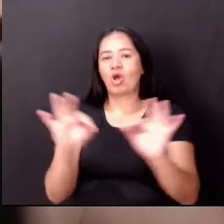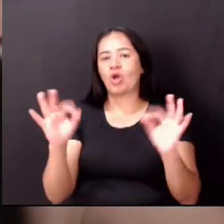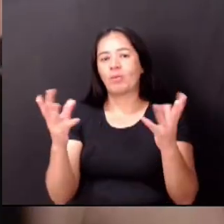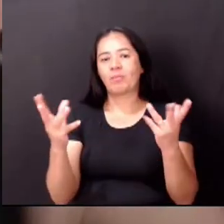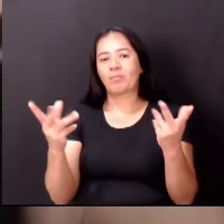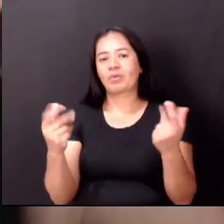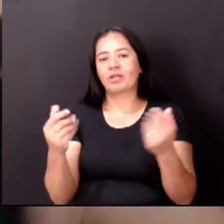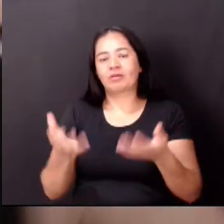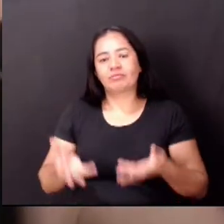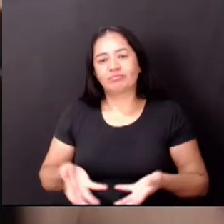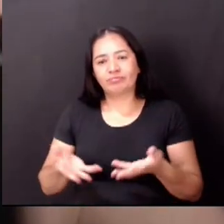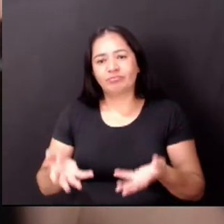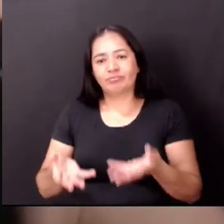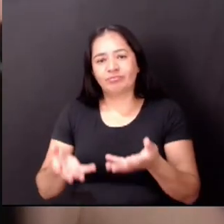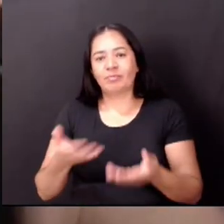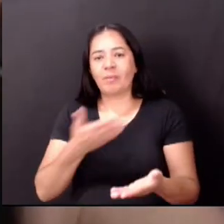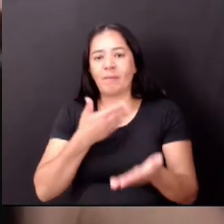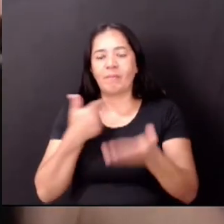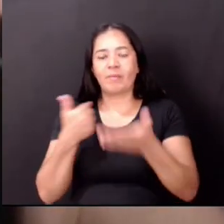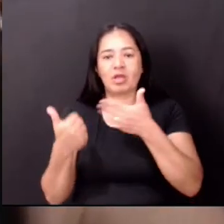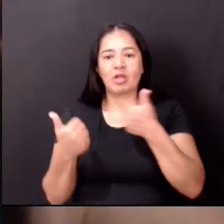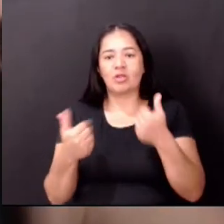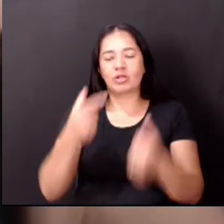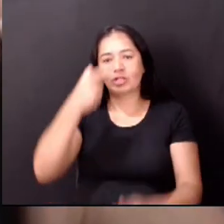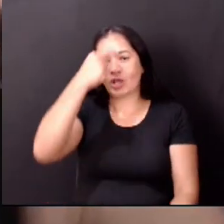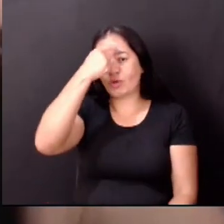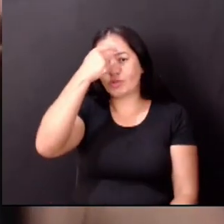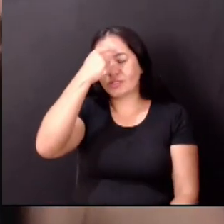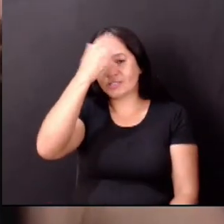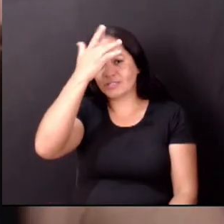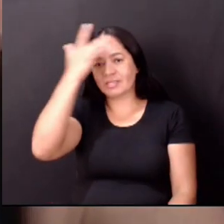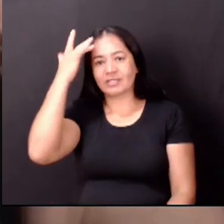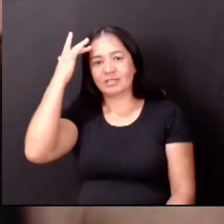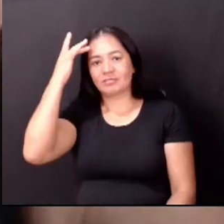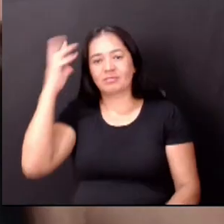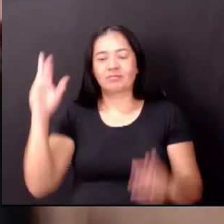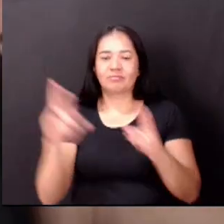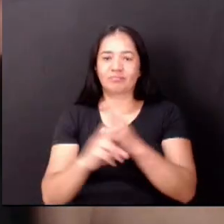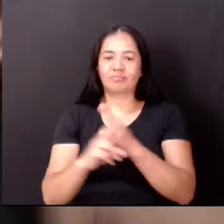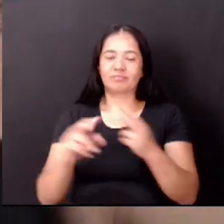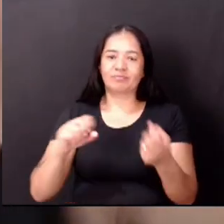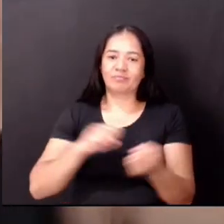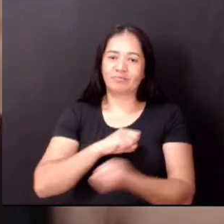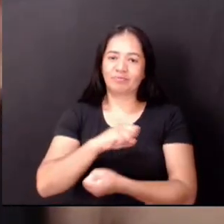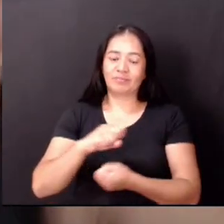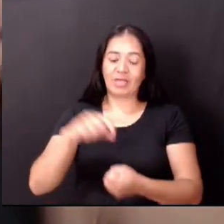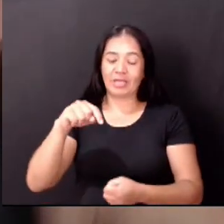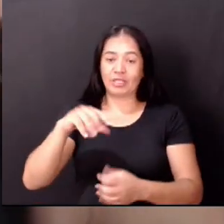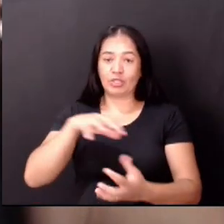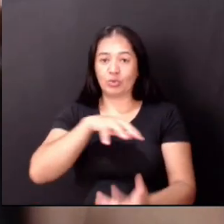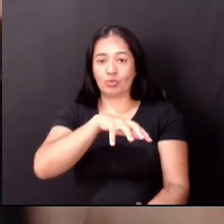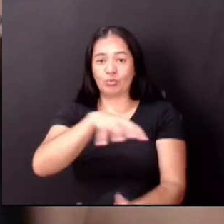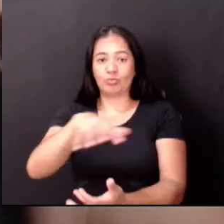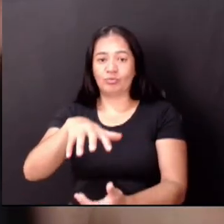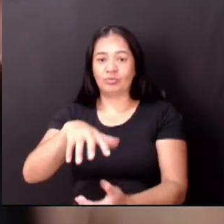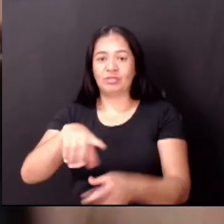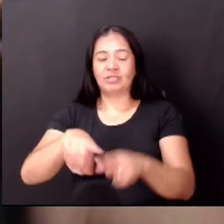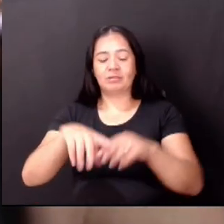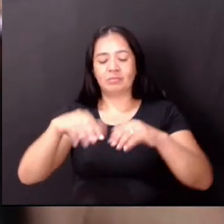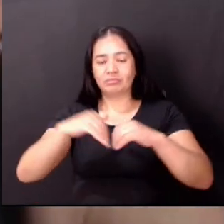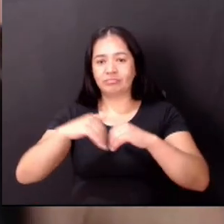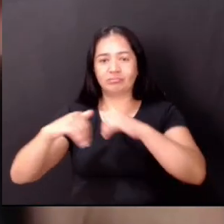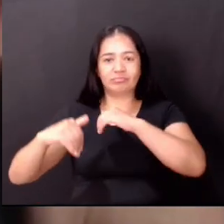uma melhoria da consciência das pessoas em relação à sustentabilidade no planeta e na separação do lixo a partir